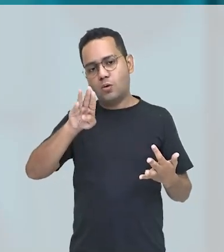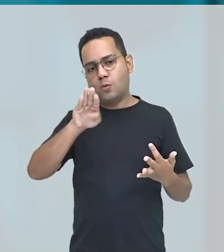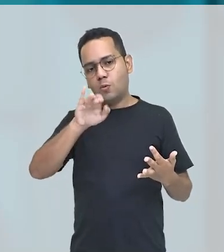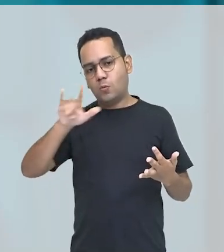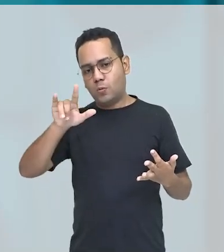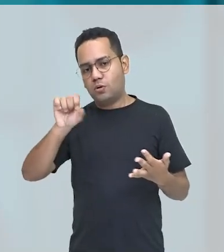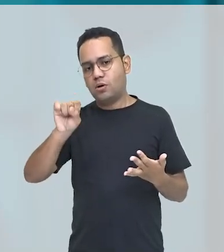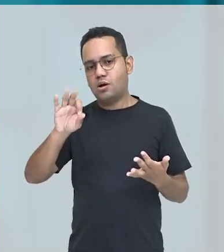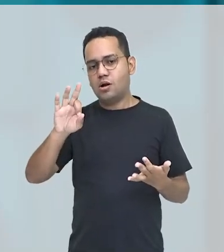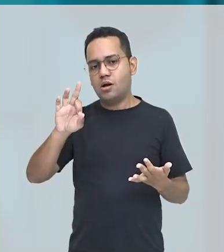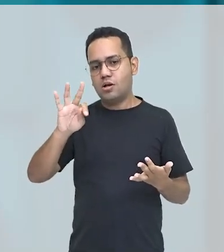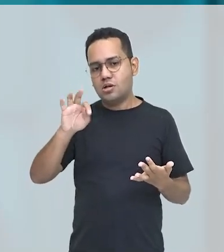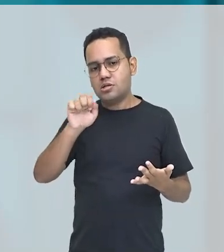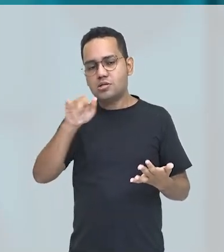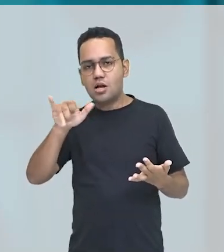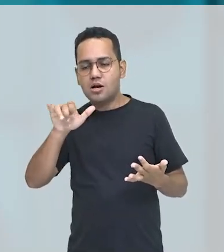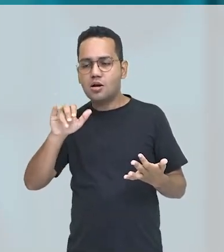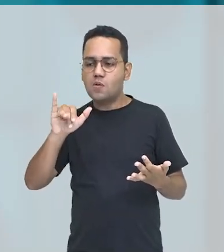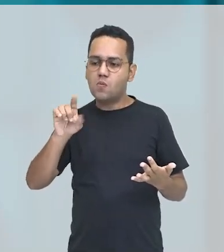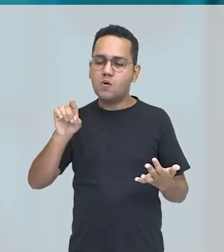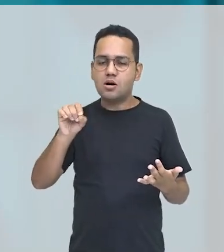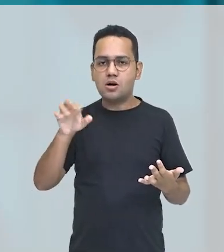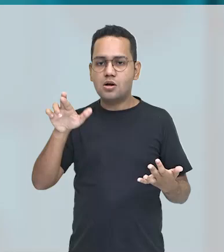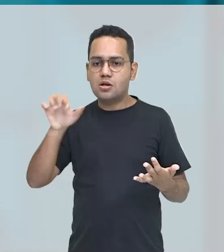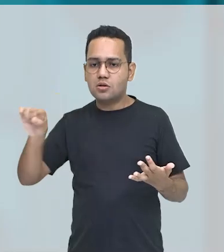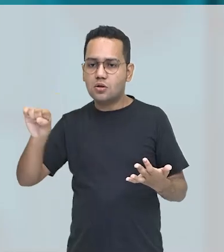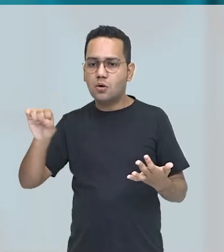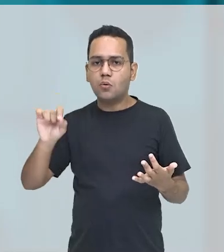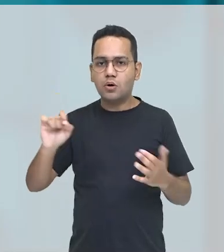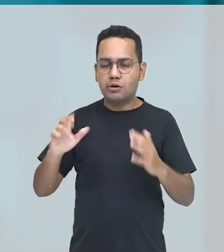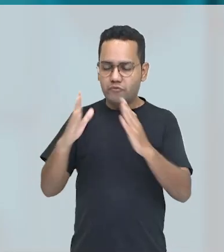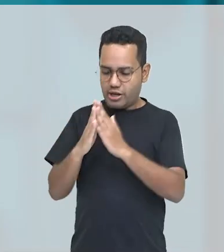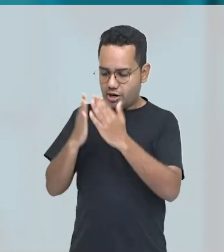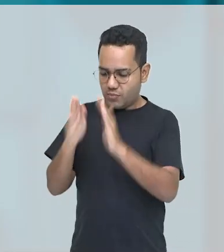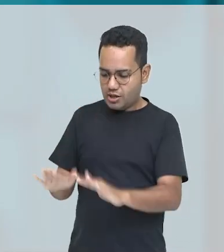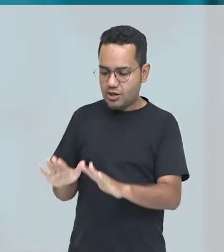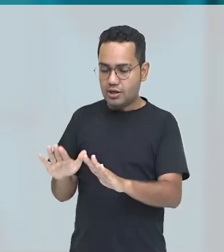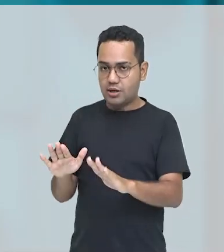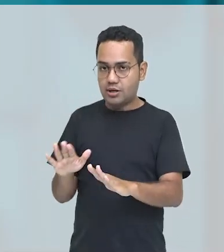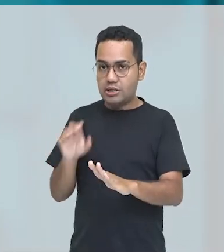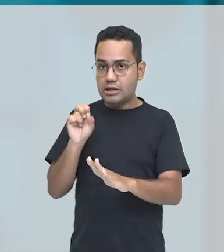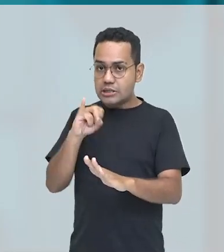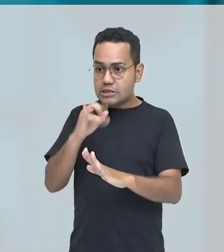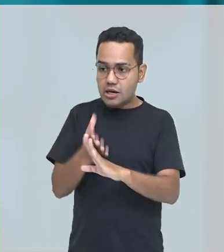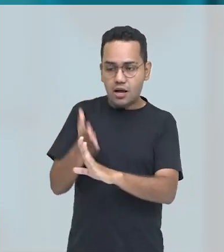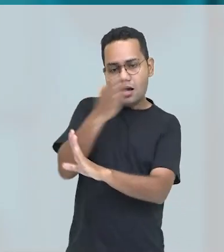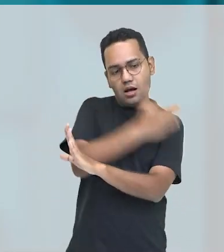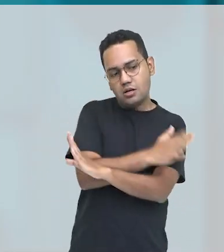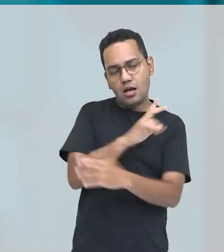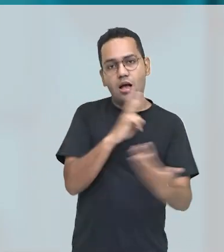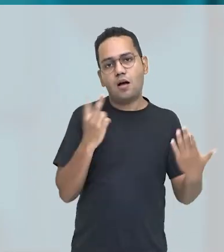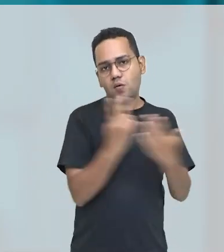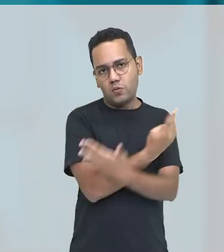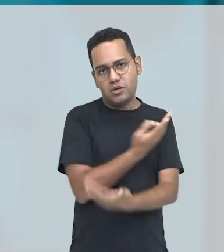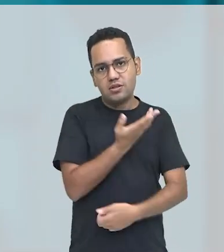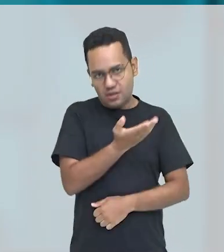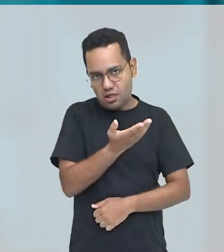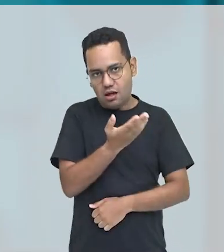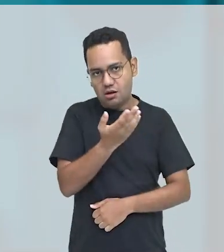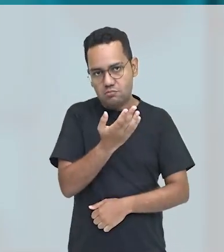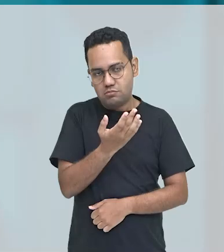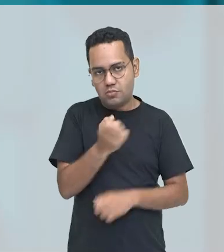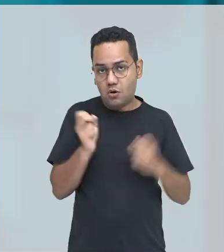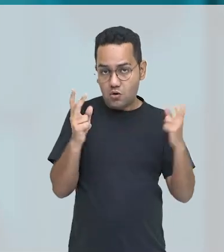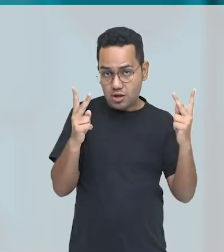nós ficaremos dentro de casa somente se a primeira ação acontecer, se chover. Né? Se chover, nós permanecemos